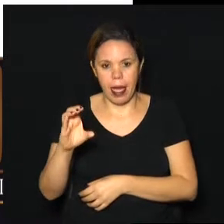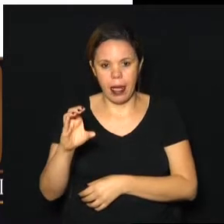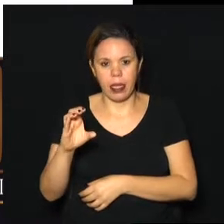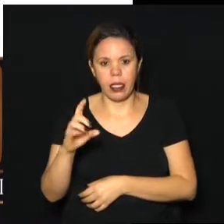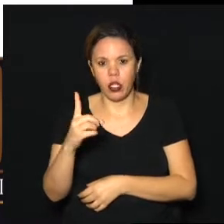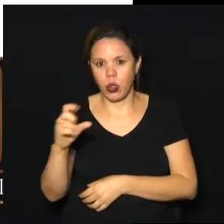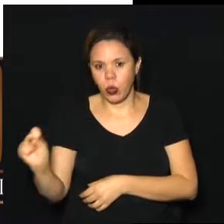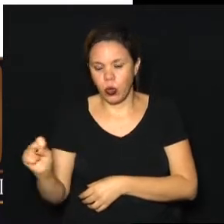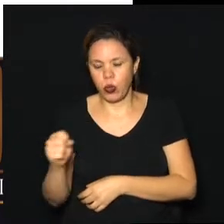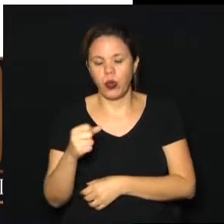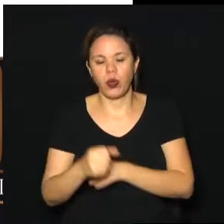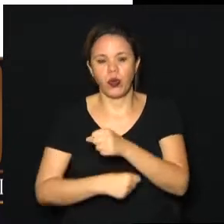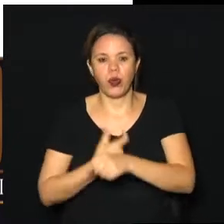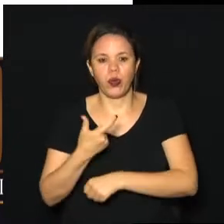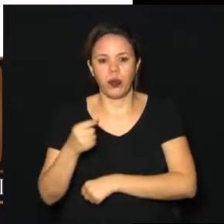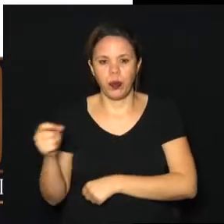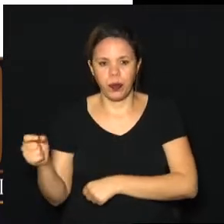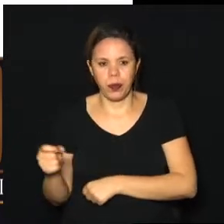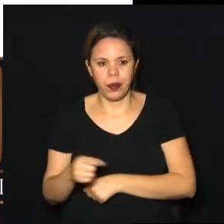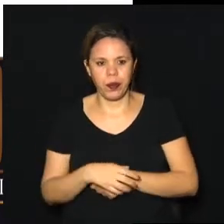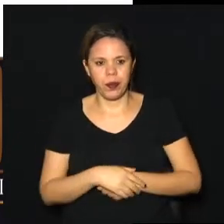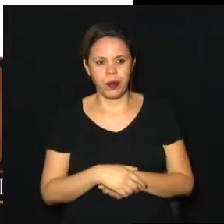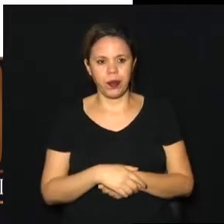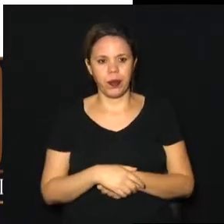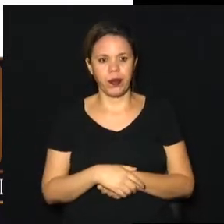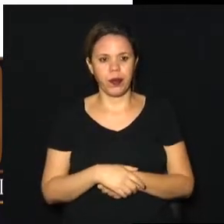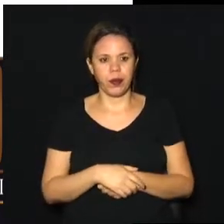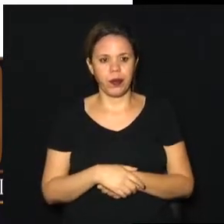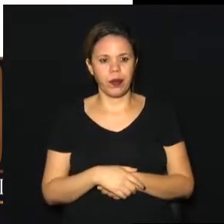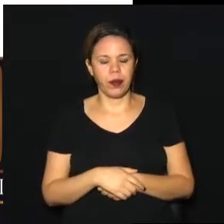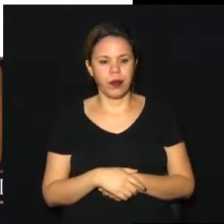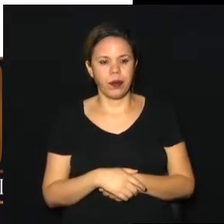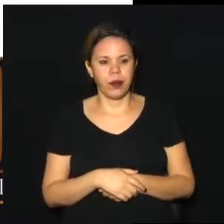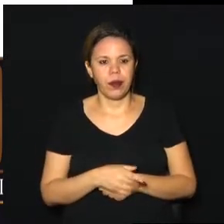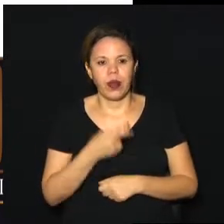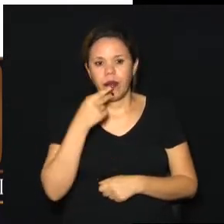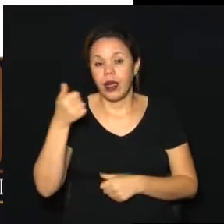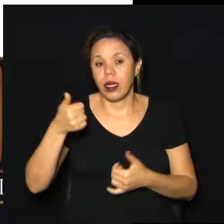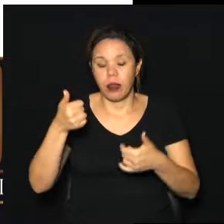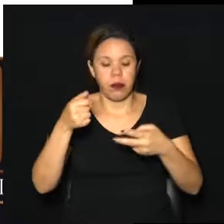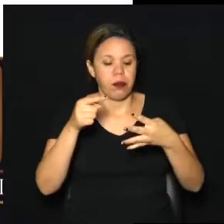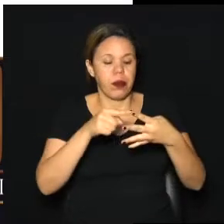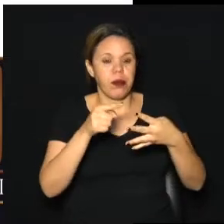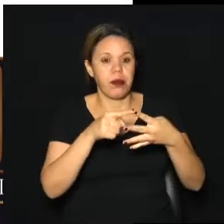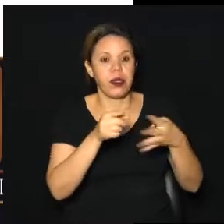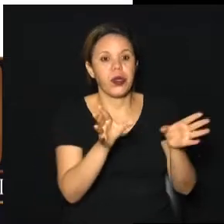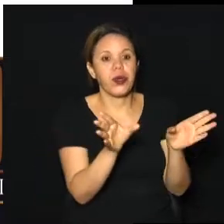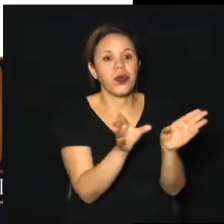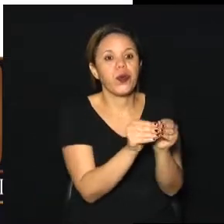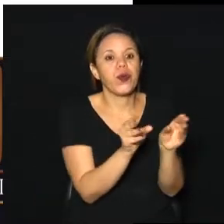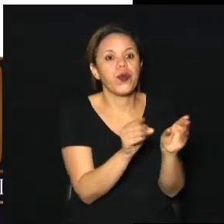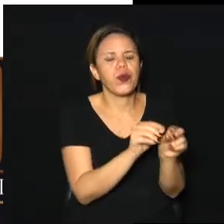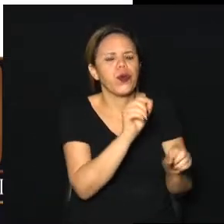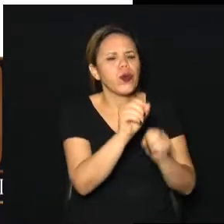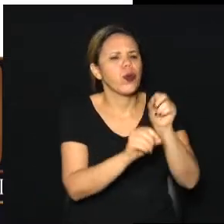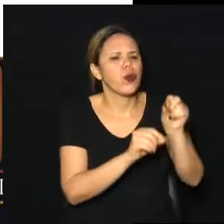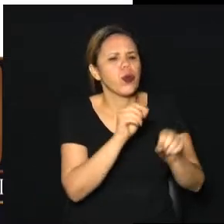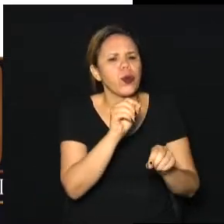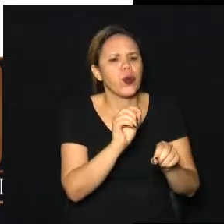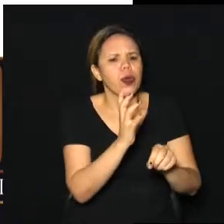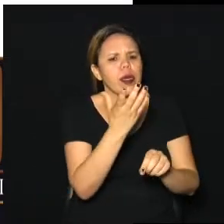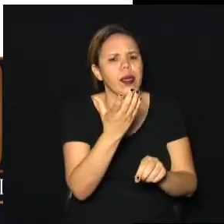de 2020. Muito bem, falando da primeira, fim das coligações nas